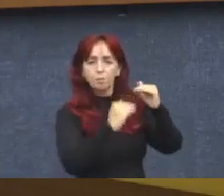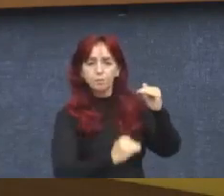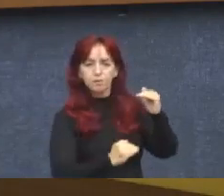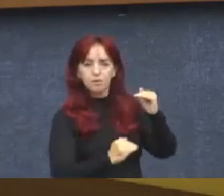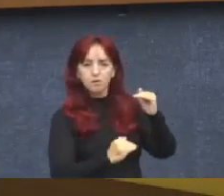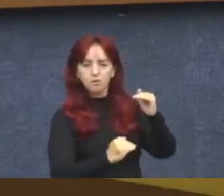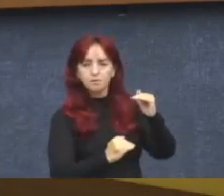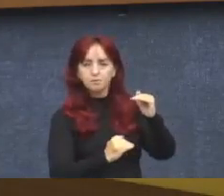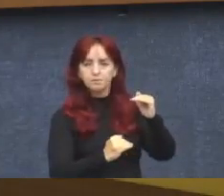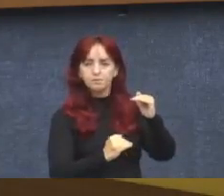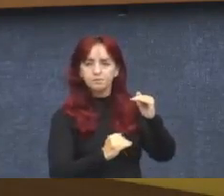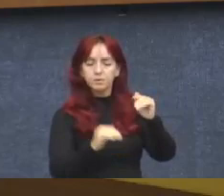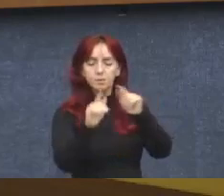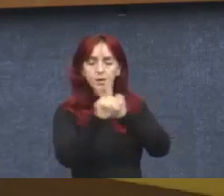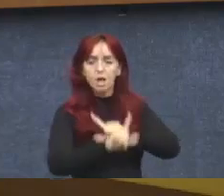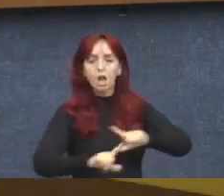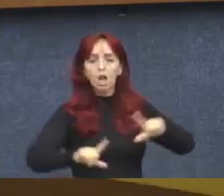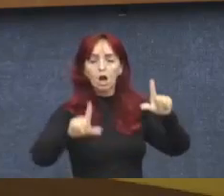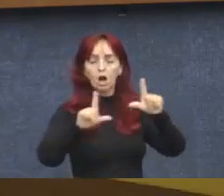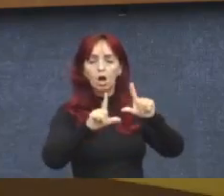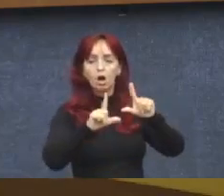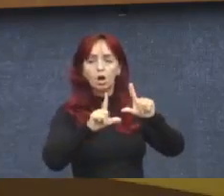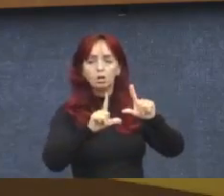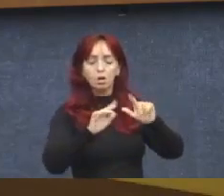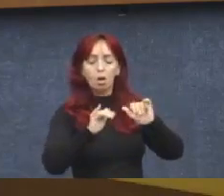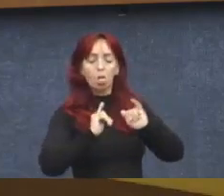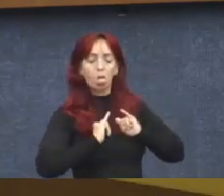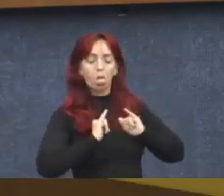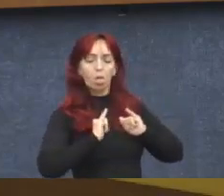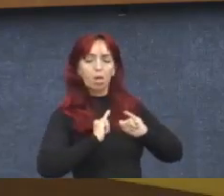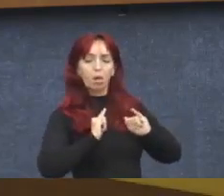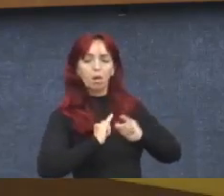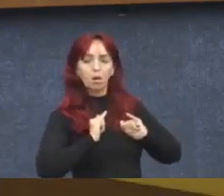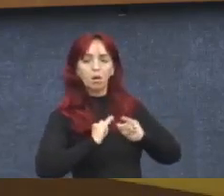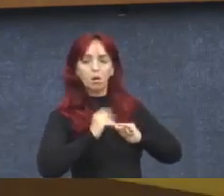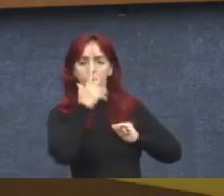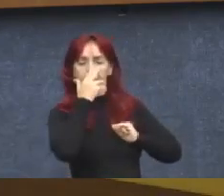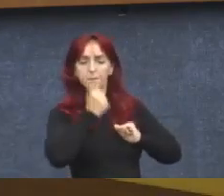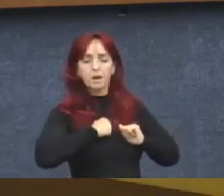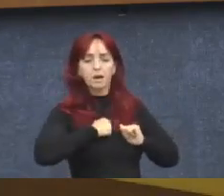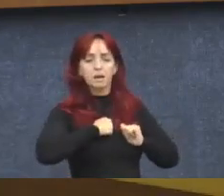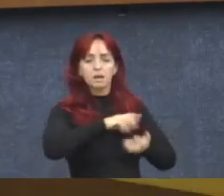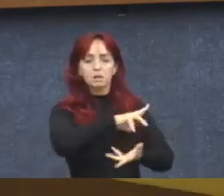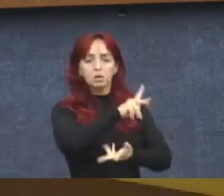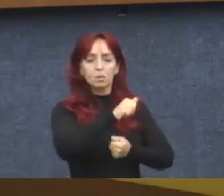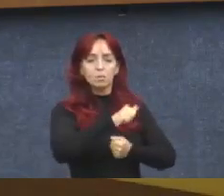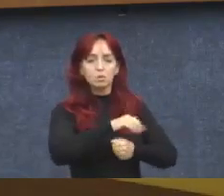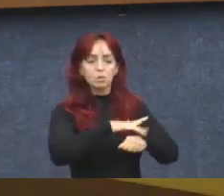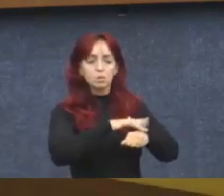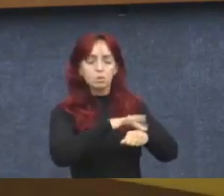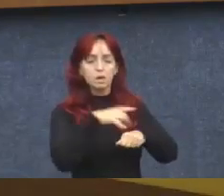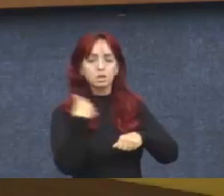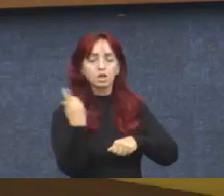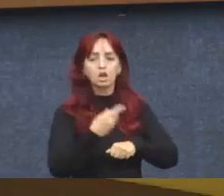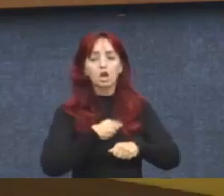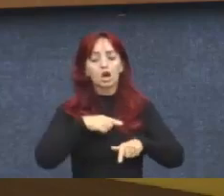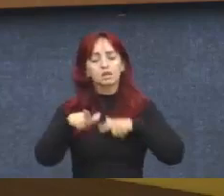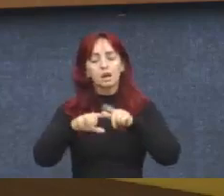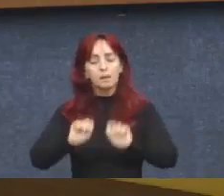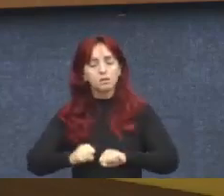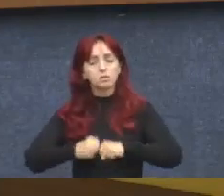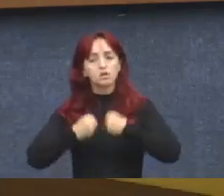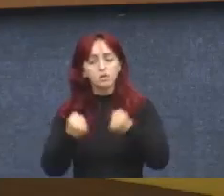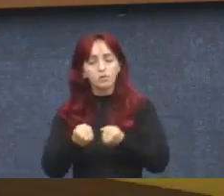lógica antropocêntrica que está adoecendo o planeta. Nós trabalhamos e trabalharemos dentro e fora do